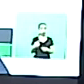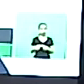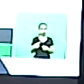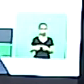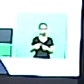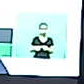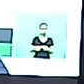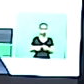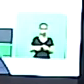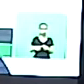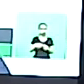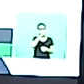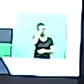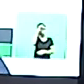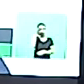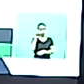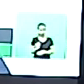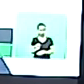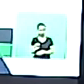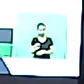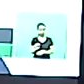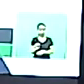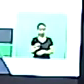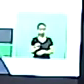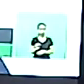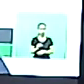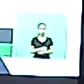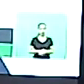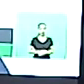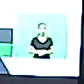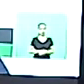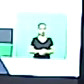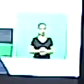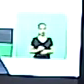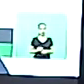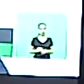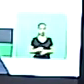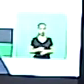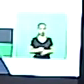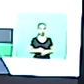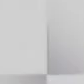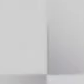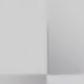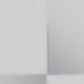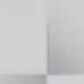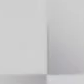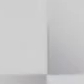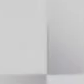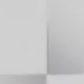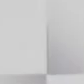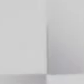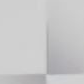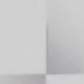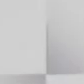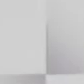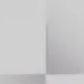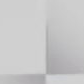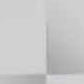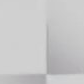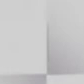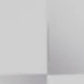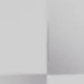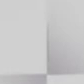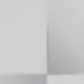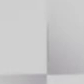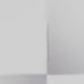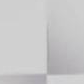que está disponibilizando recursos e que alguns projetos já estão bem adiantados. Onde há bom sistema viário,